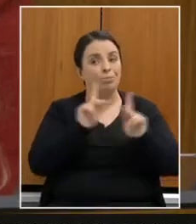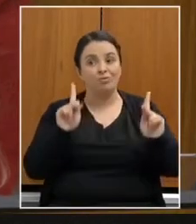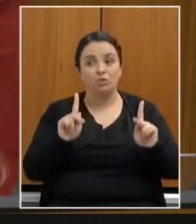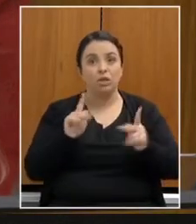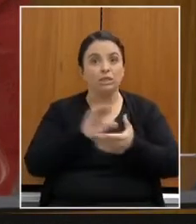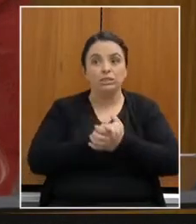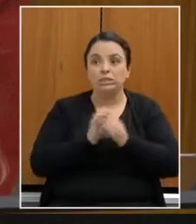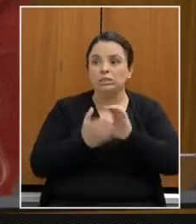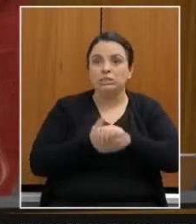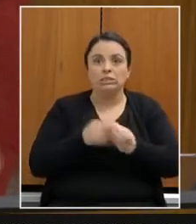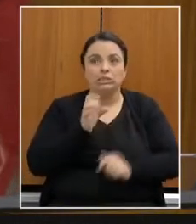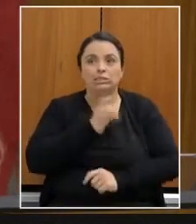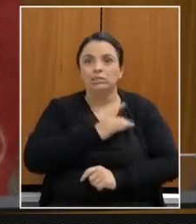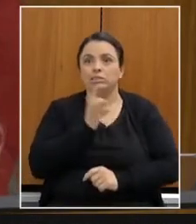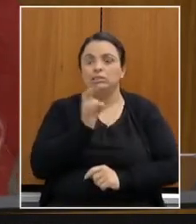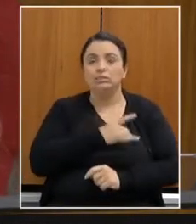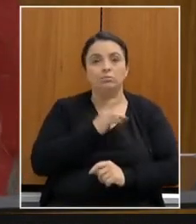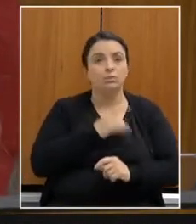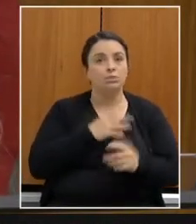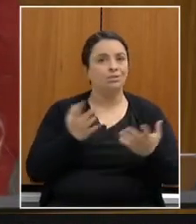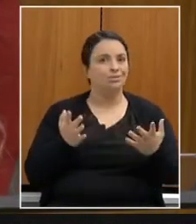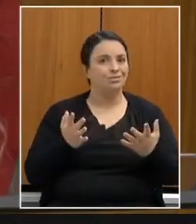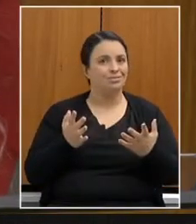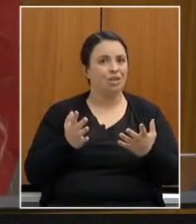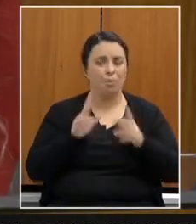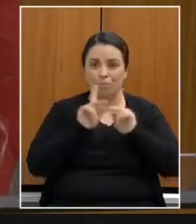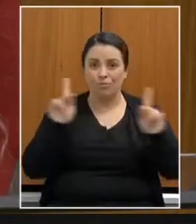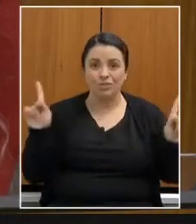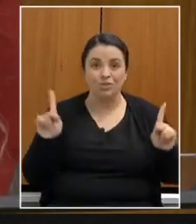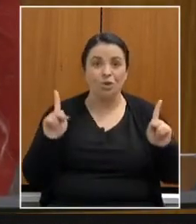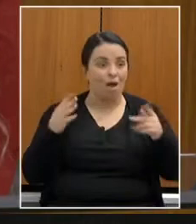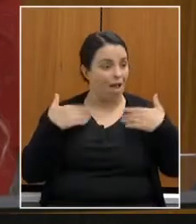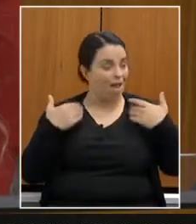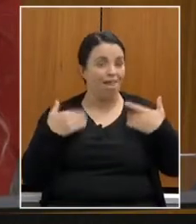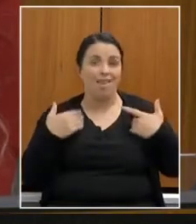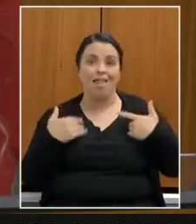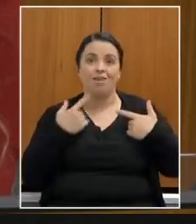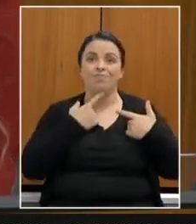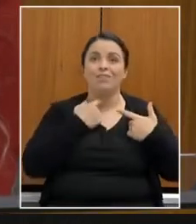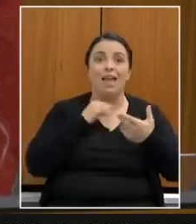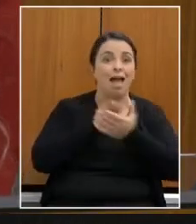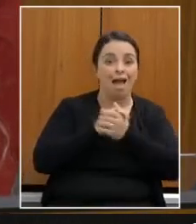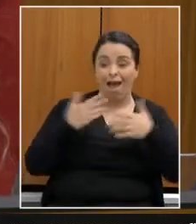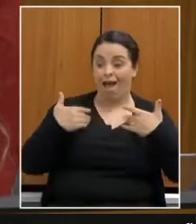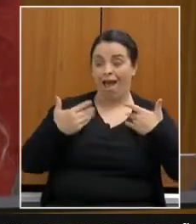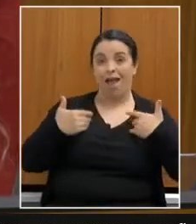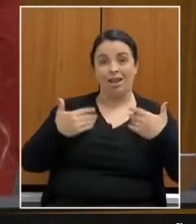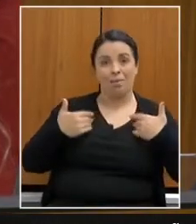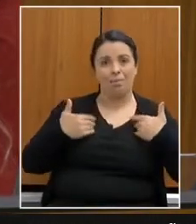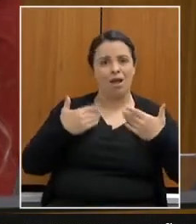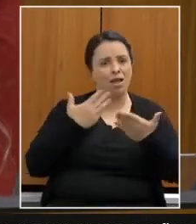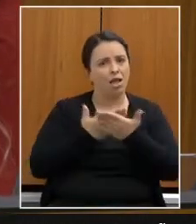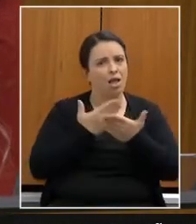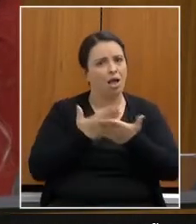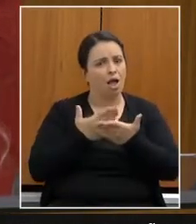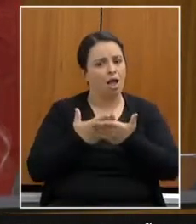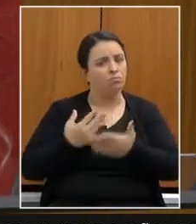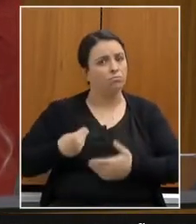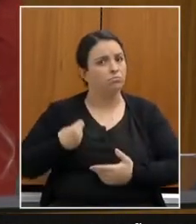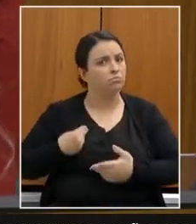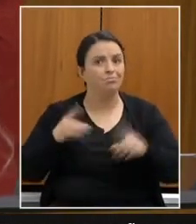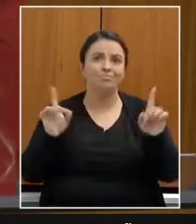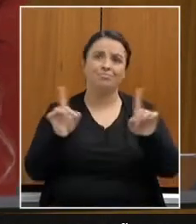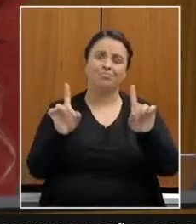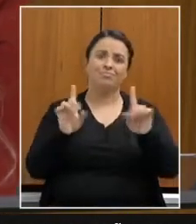eufóricas as imagens do site da secretaria elas são para construir